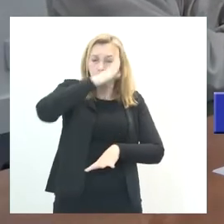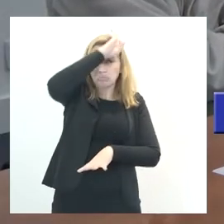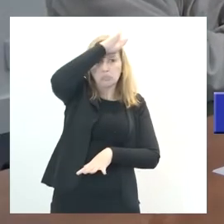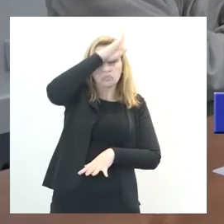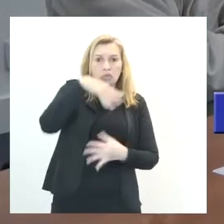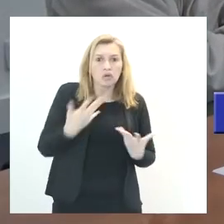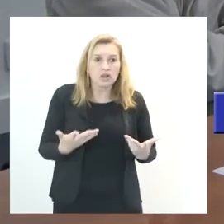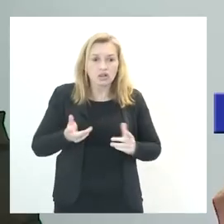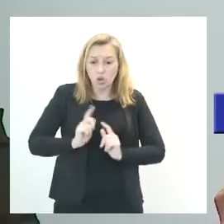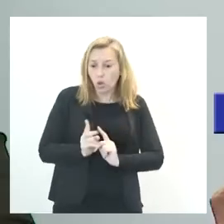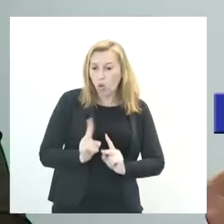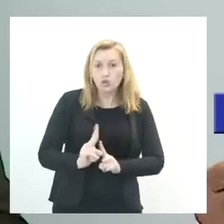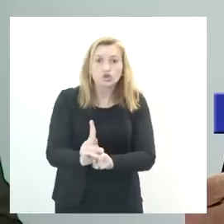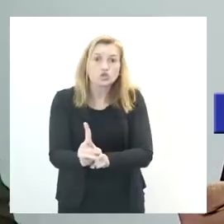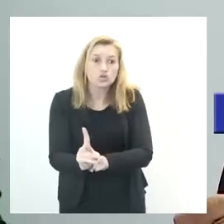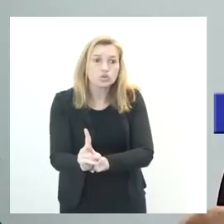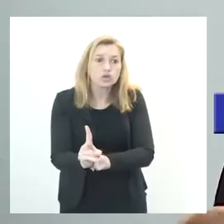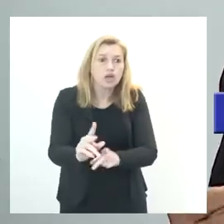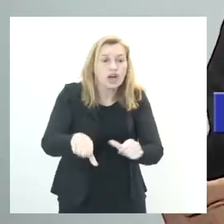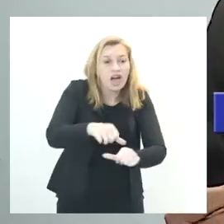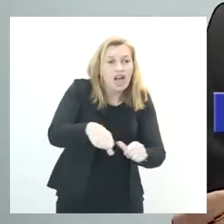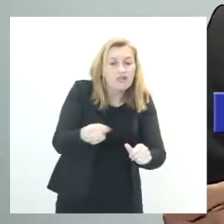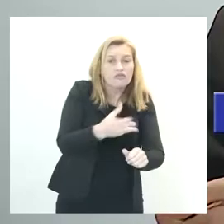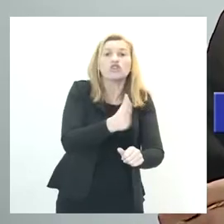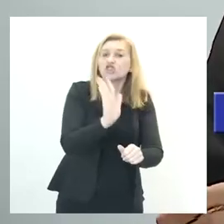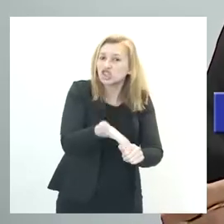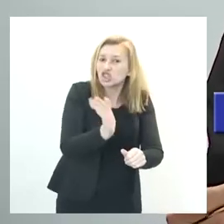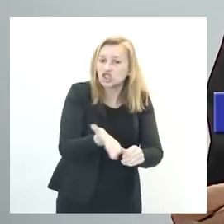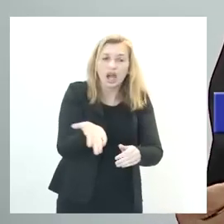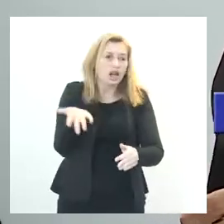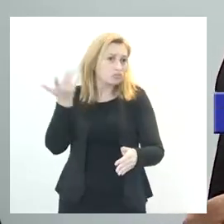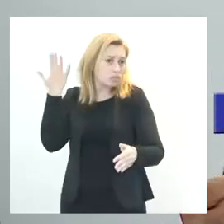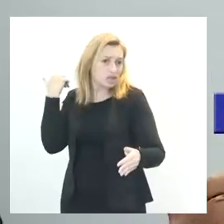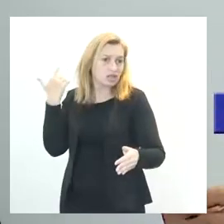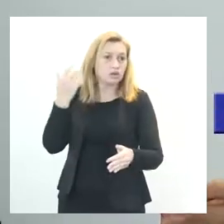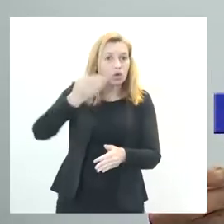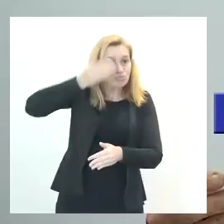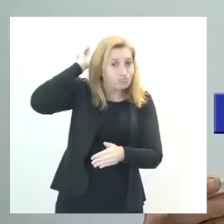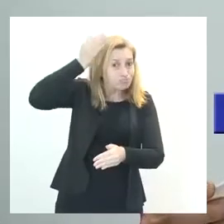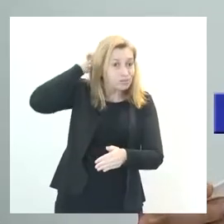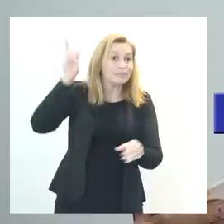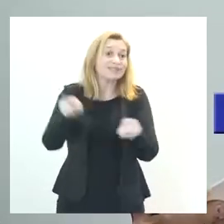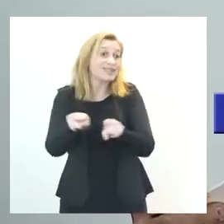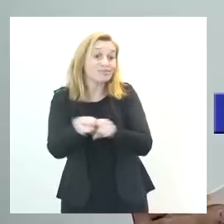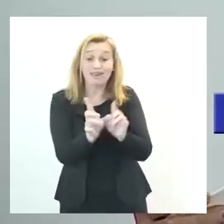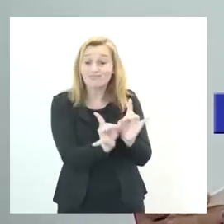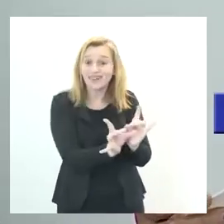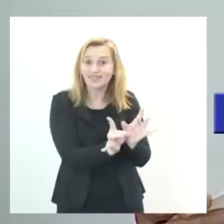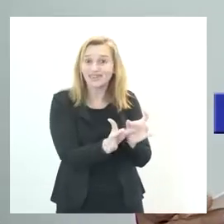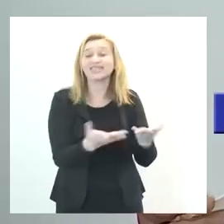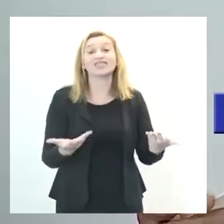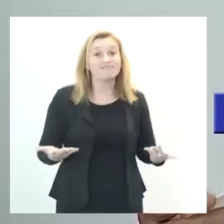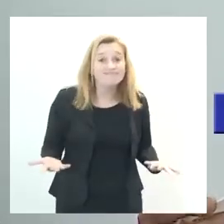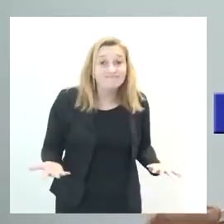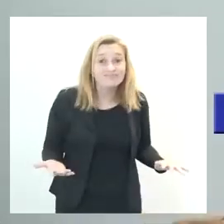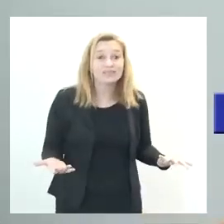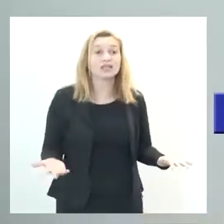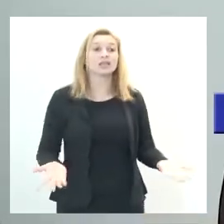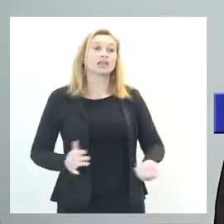dando continuidade às reformas que já vieram do termo temer mas também acho que ele bate as nações